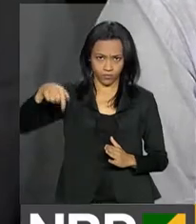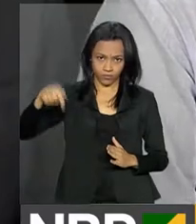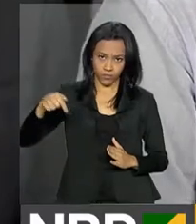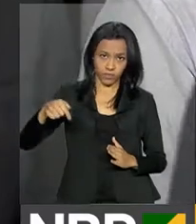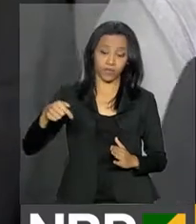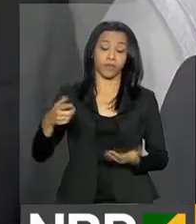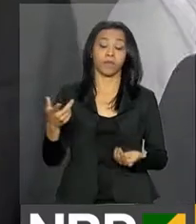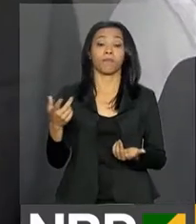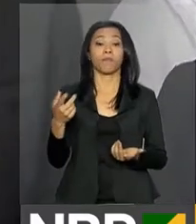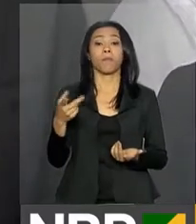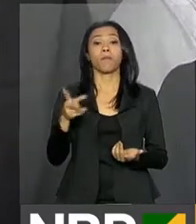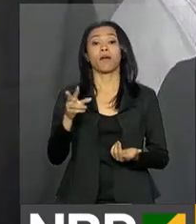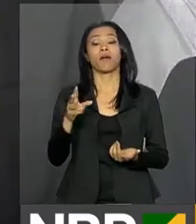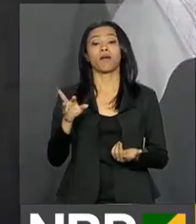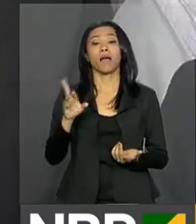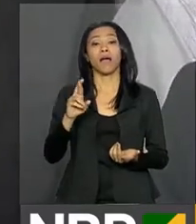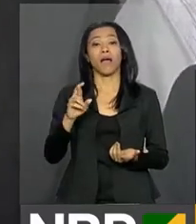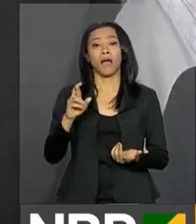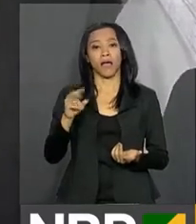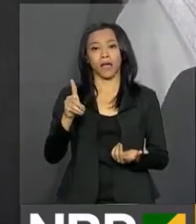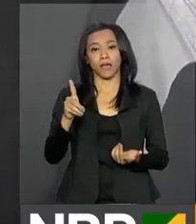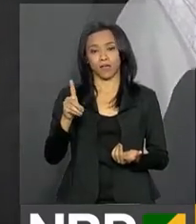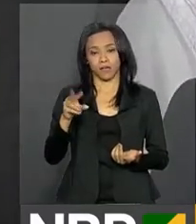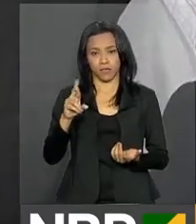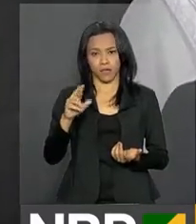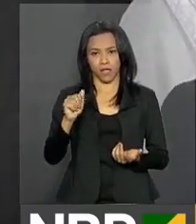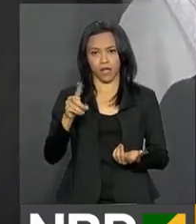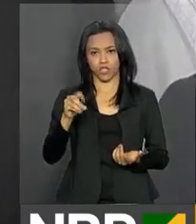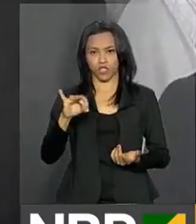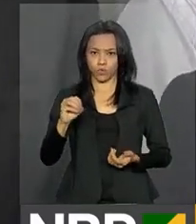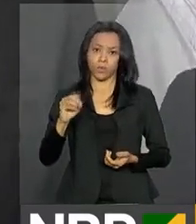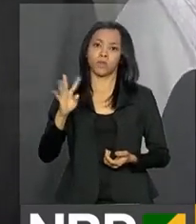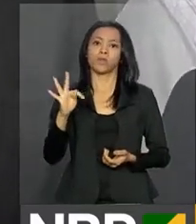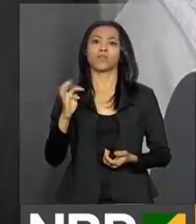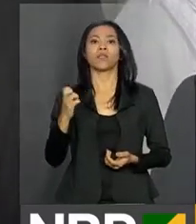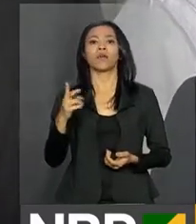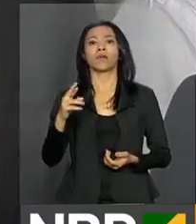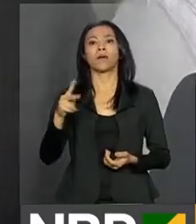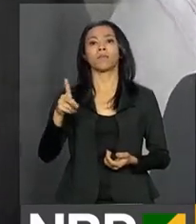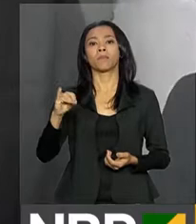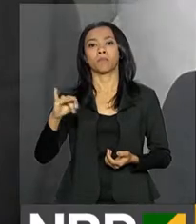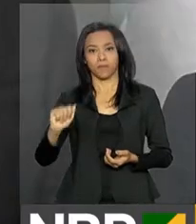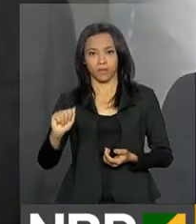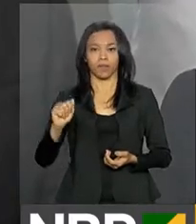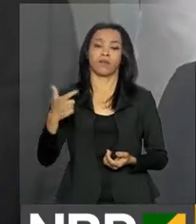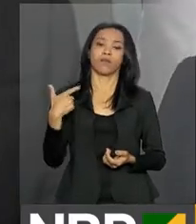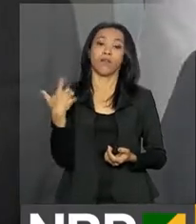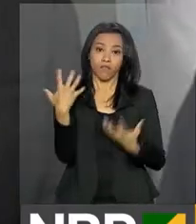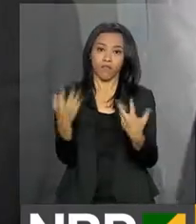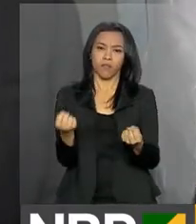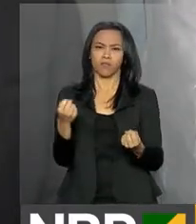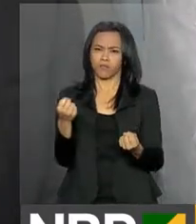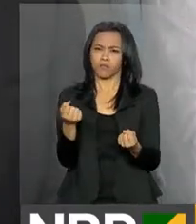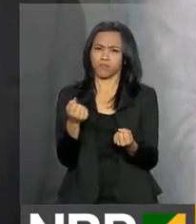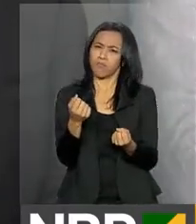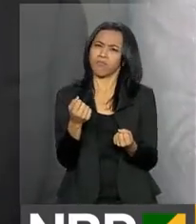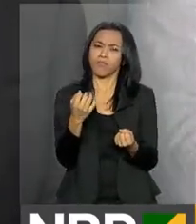Radioterapia, que será lançado a partir de hoje. Creio que em menos de um ano nós teremos um centro